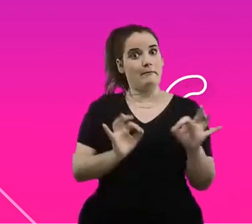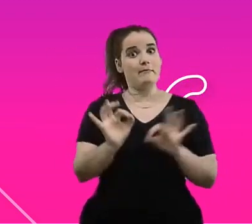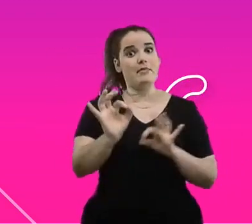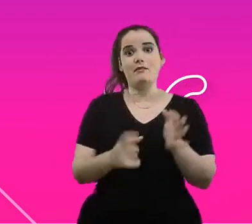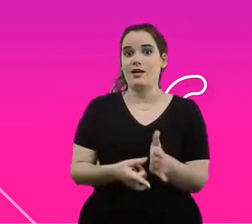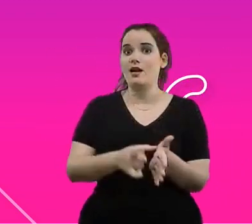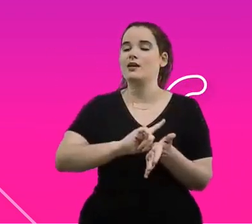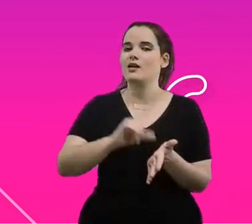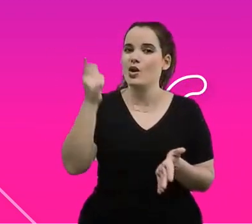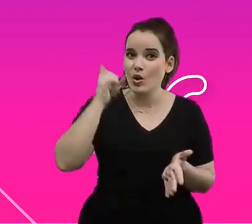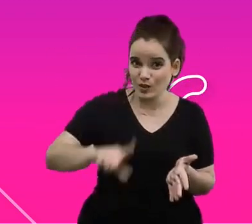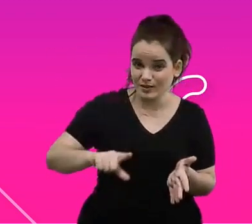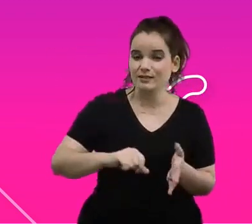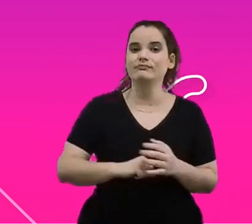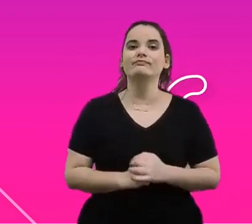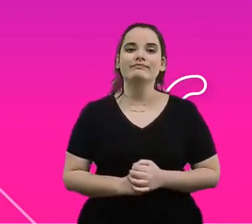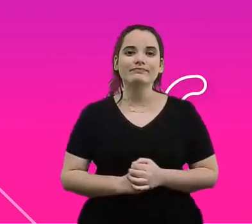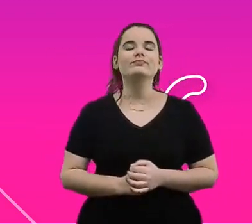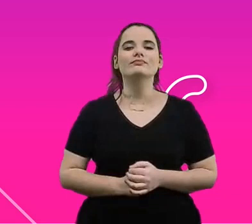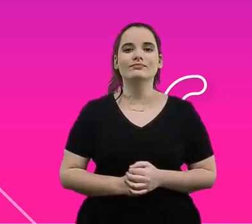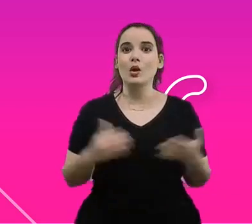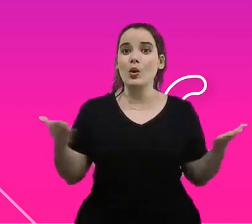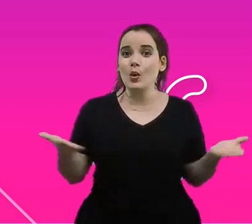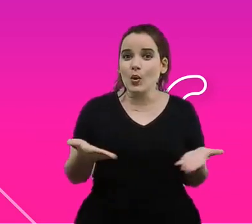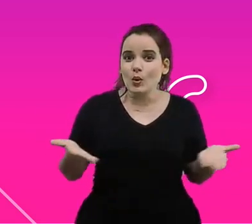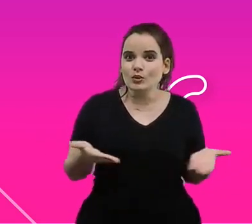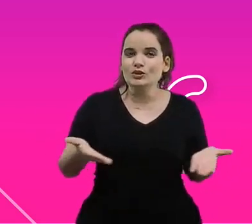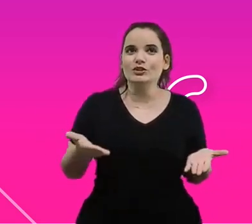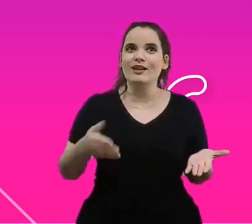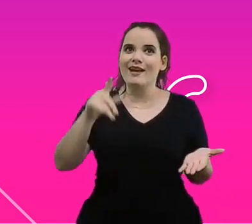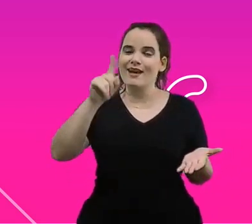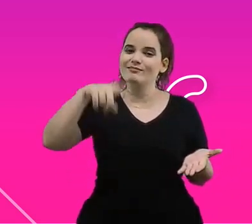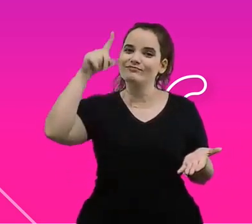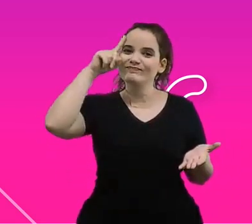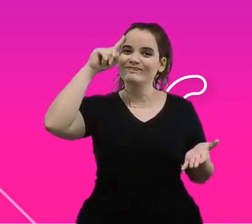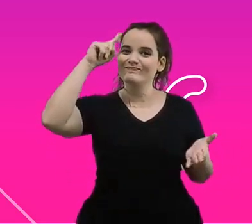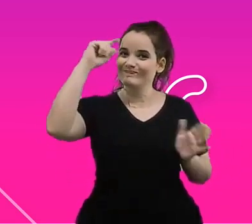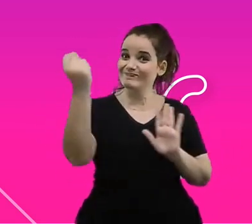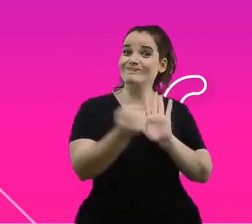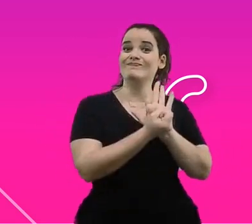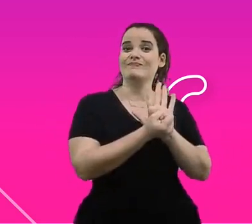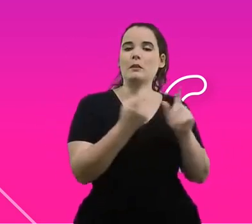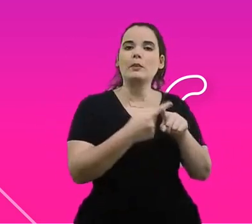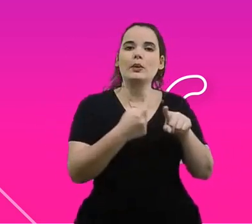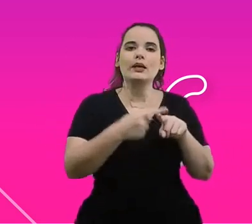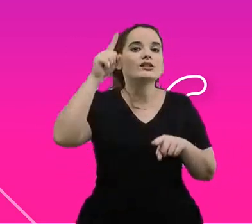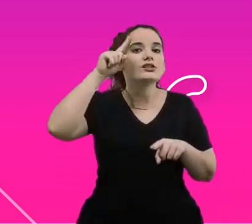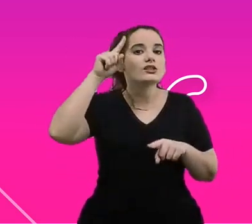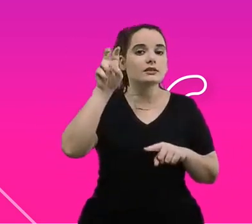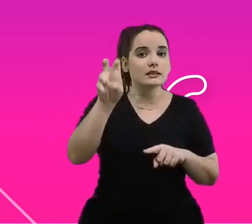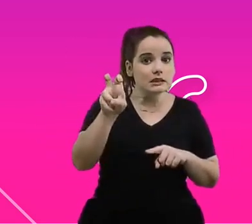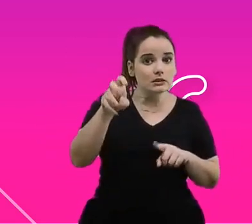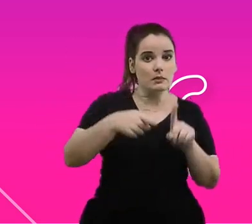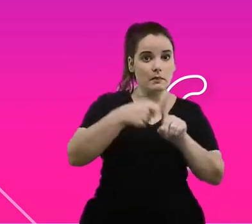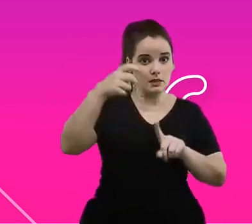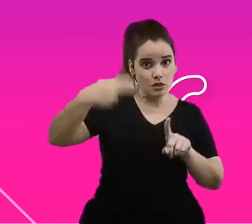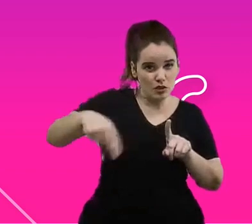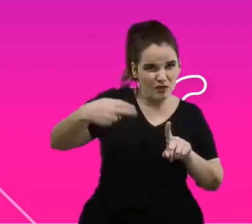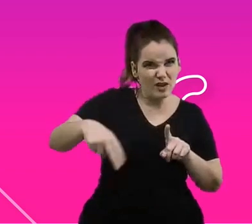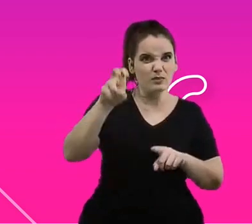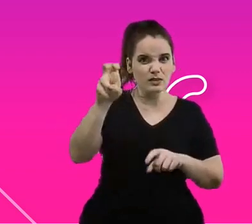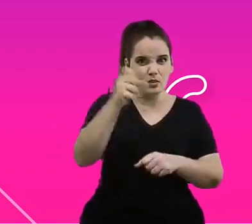Hoje é uma data um pouco memorável, porque no dia 5 de novembro, há 5 anos atrás, rompeu a